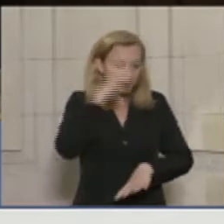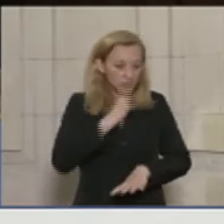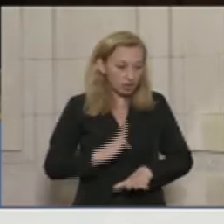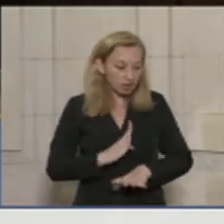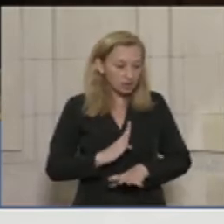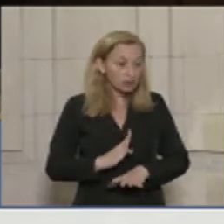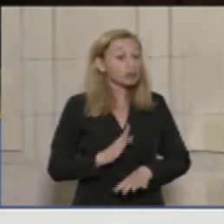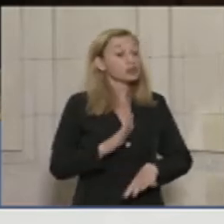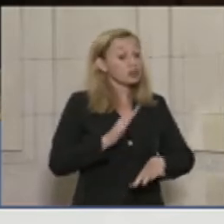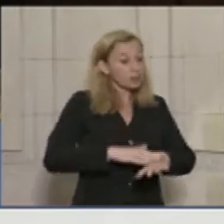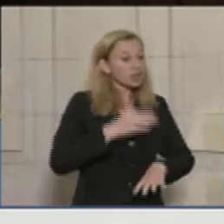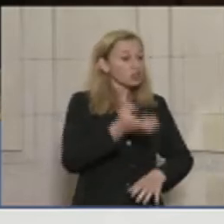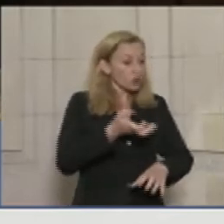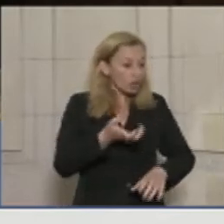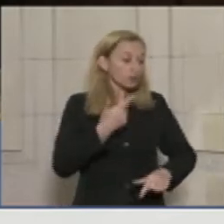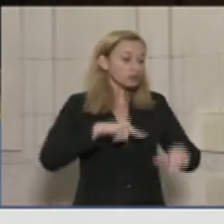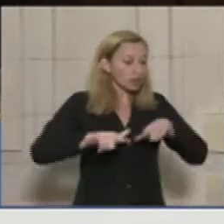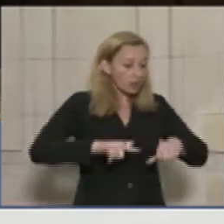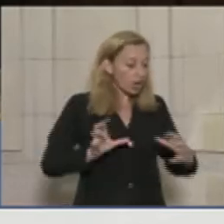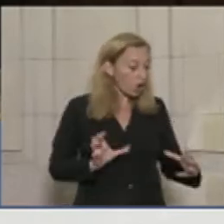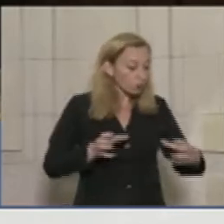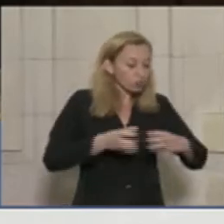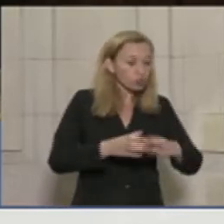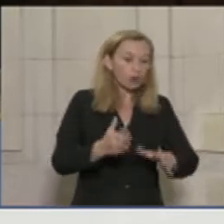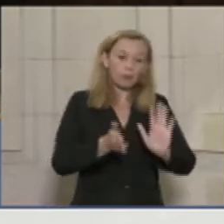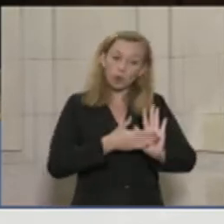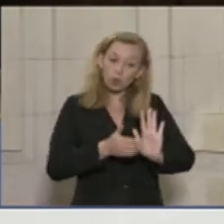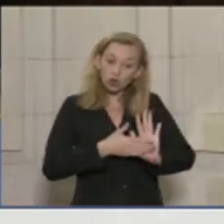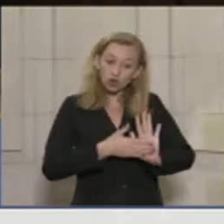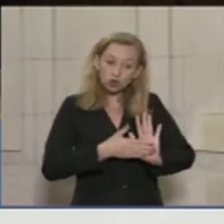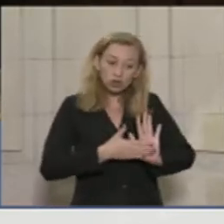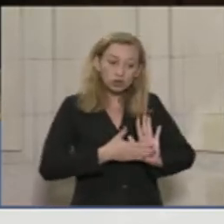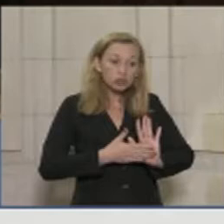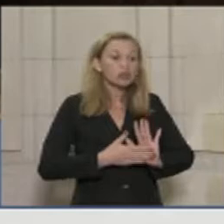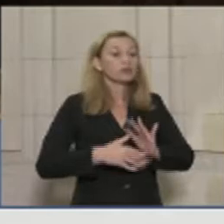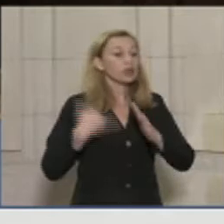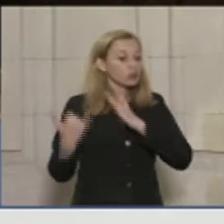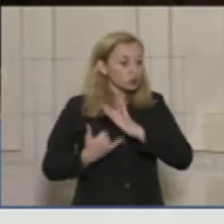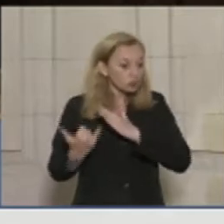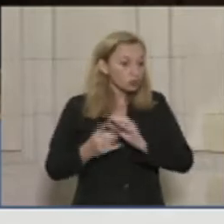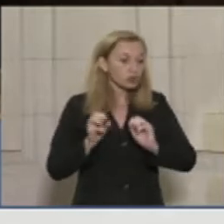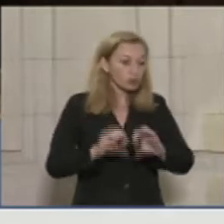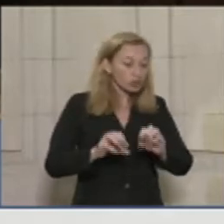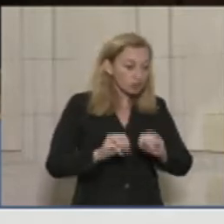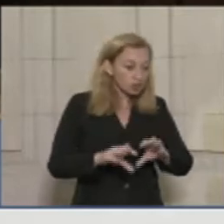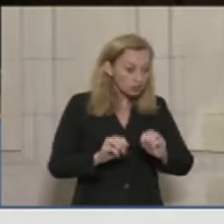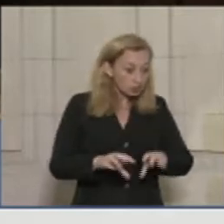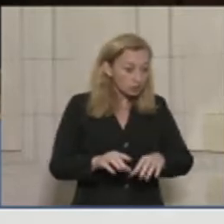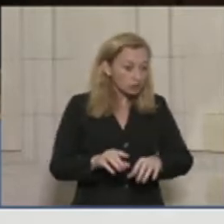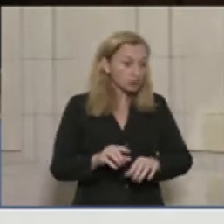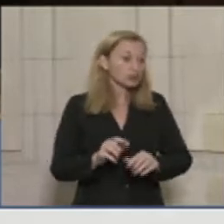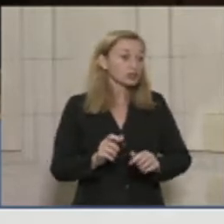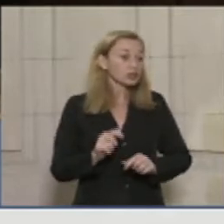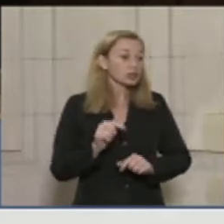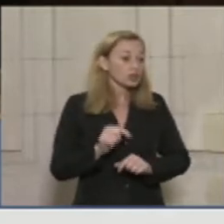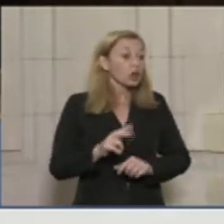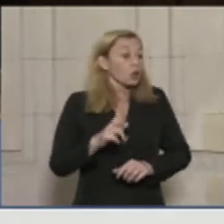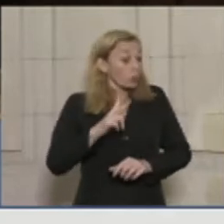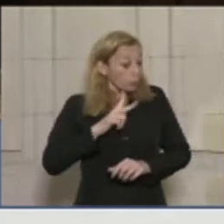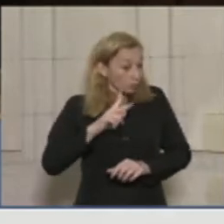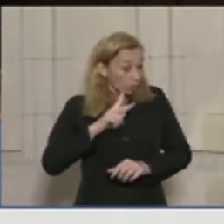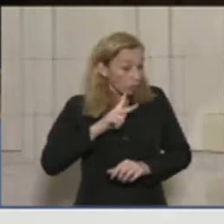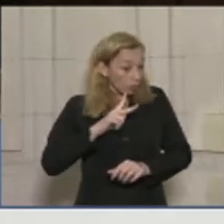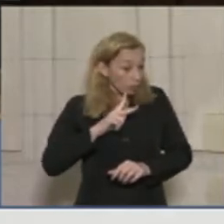mais, eu quero trabalhar com a comissão uma proposta para que o Instituto de Educação seja ele mesmo uma própria